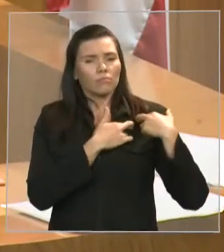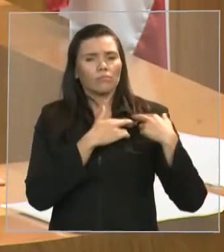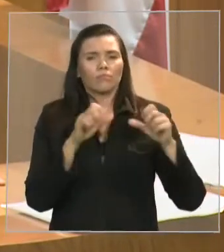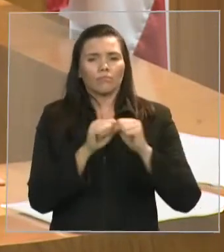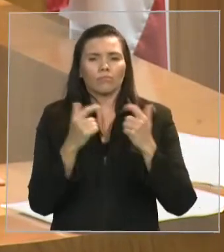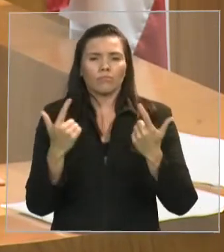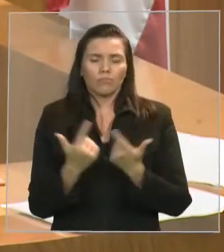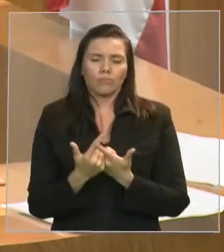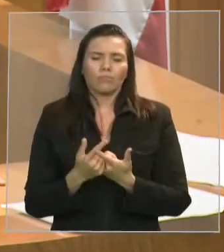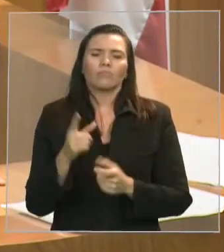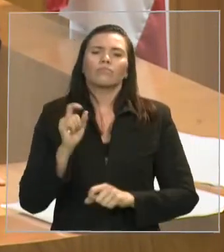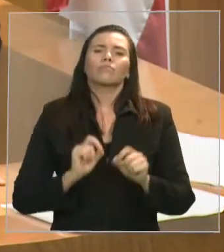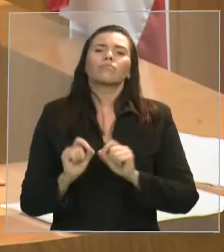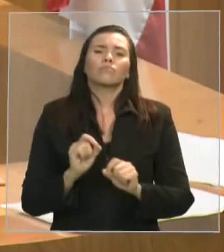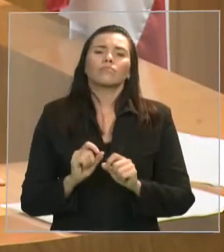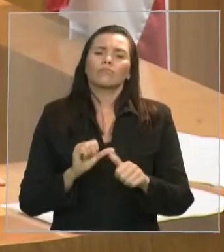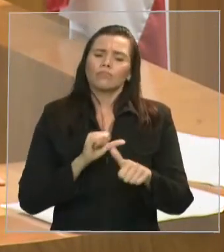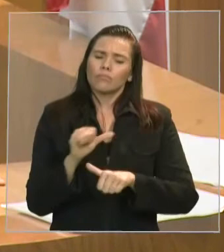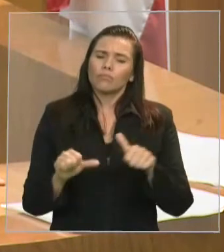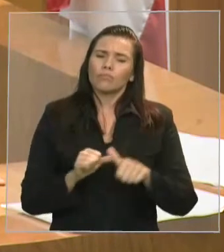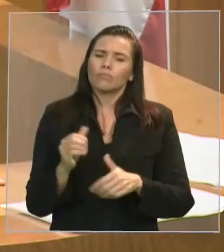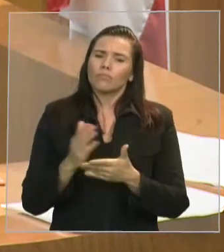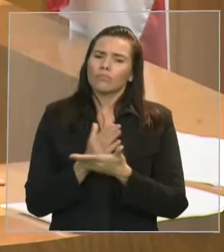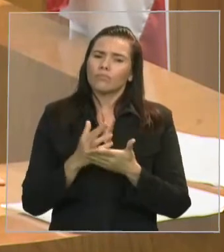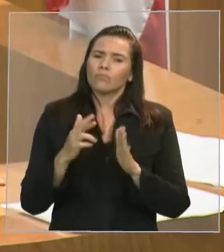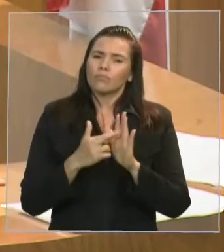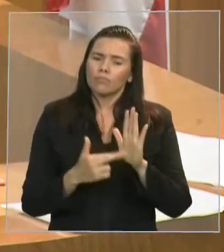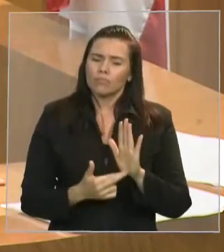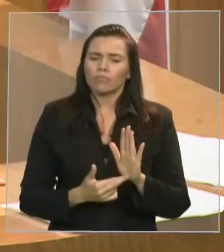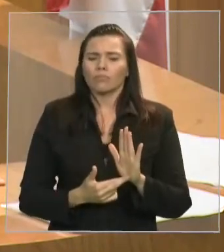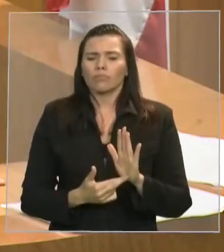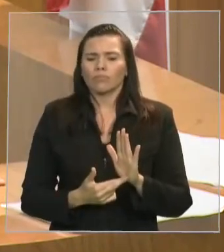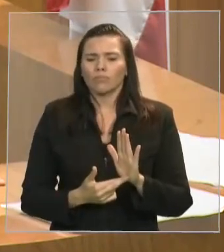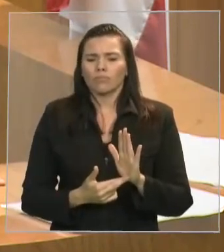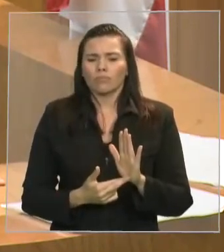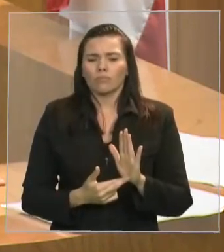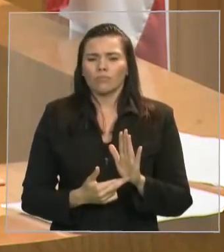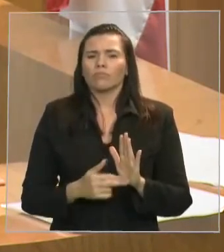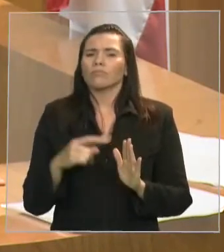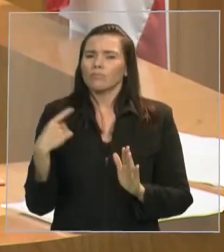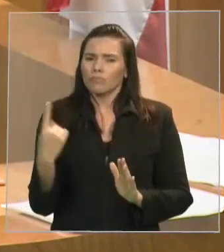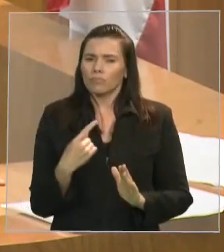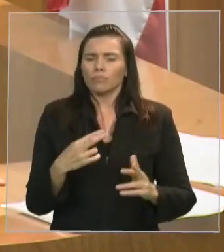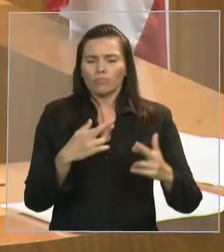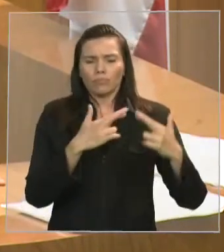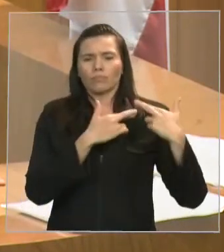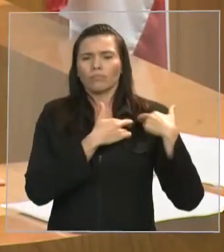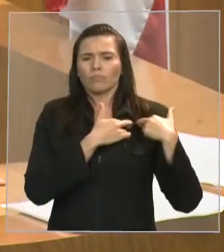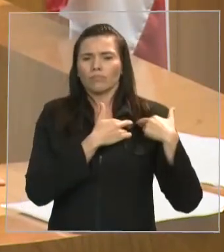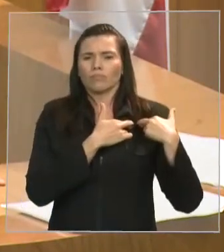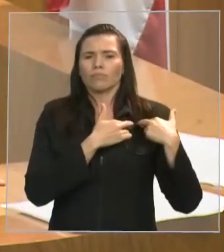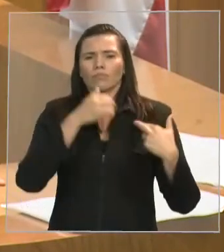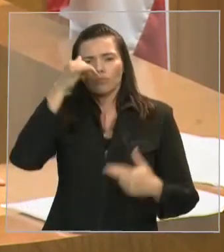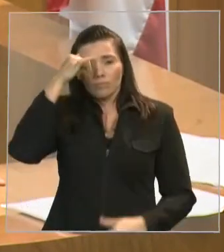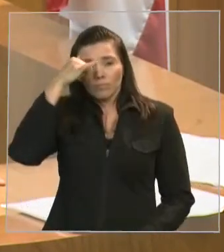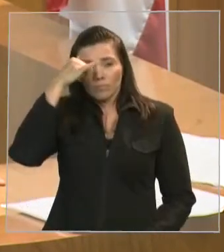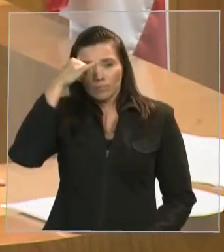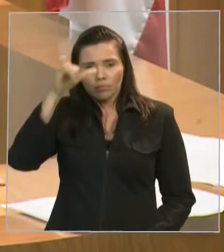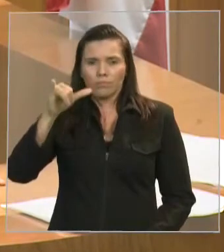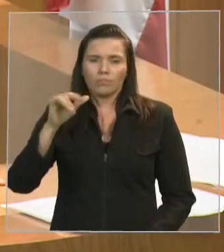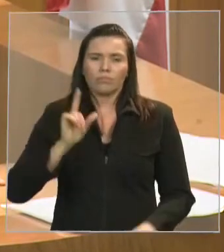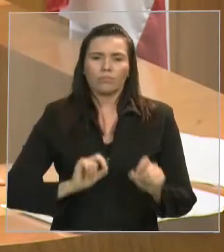Maranhão aperfeiçoar os projetos do Executivo, mas mais do que isso, evitar que